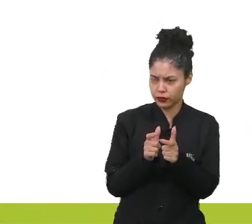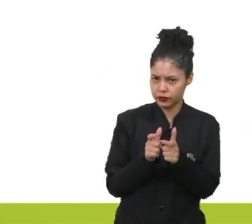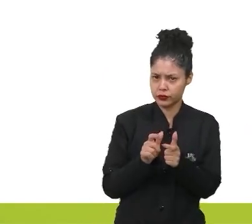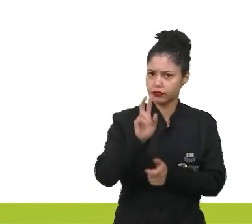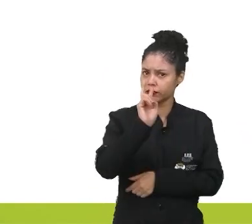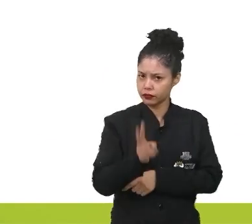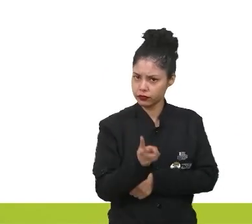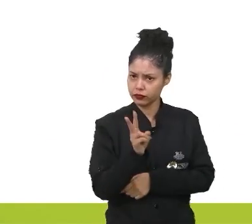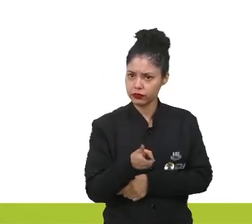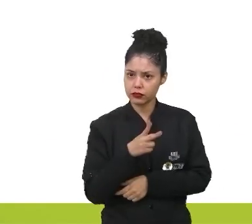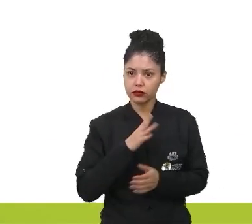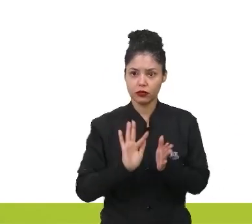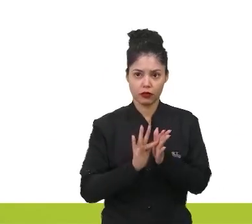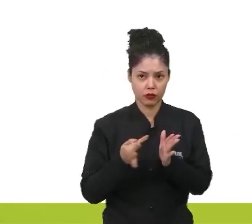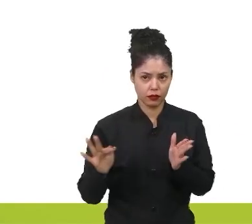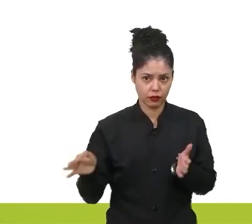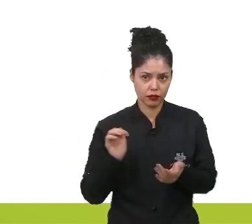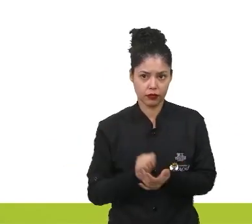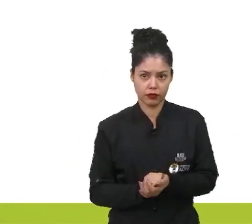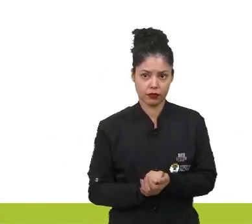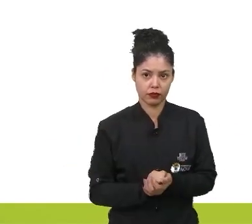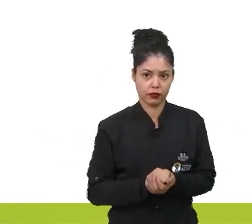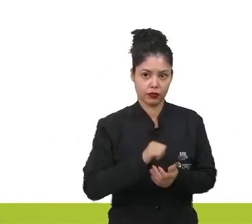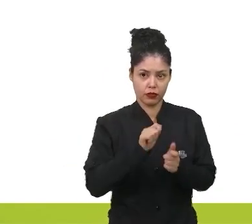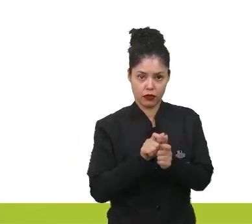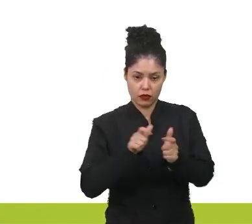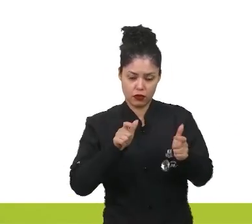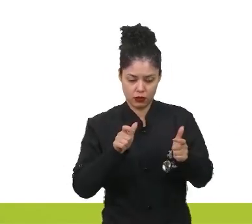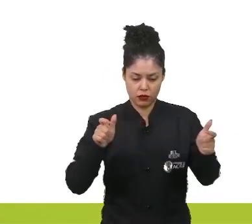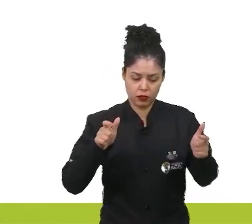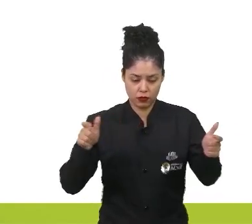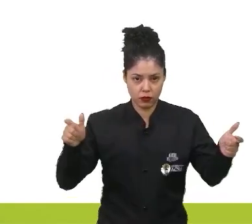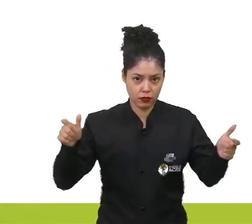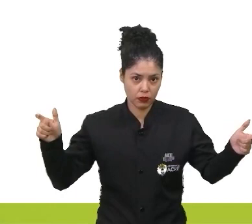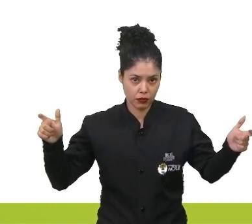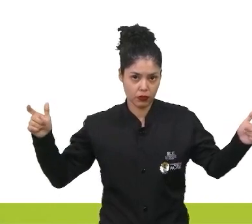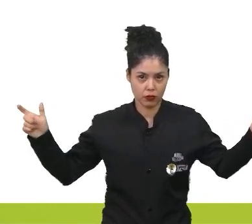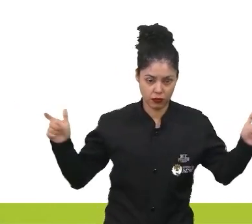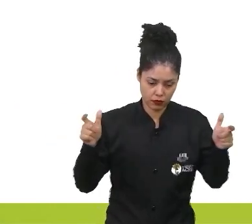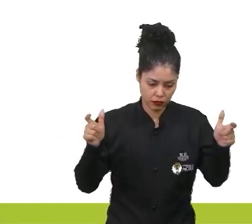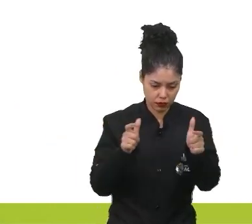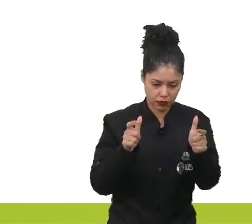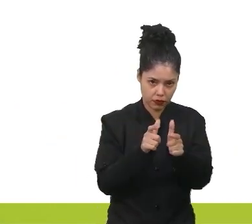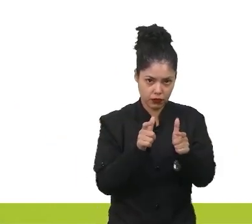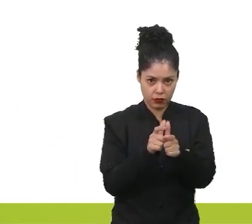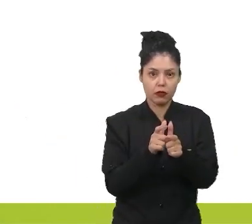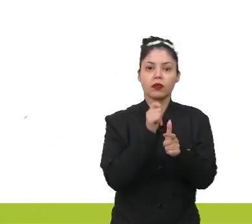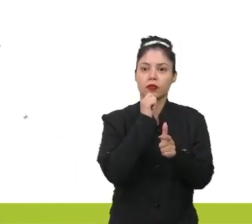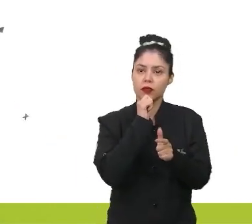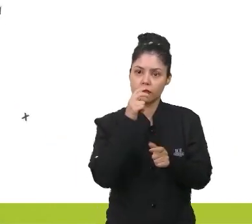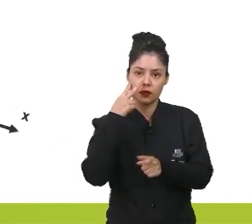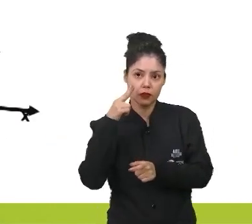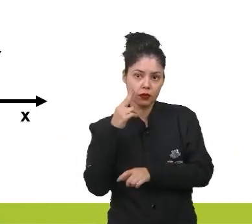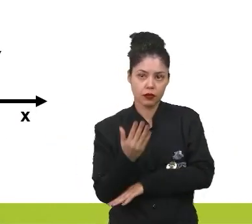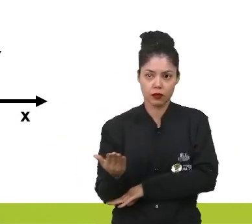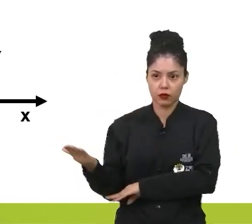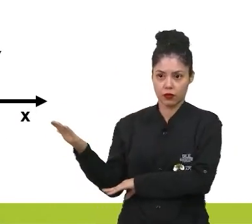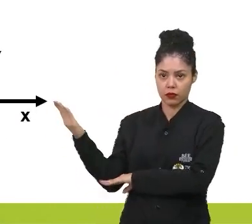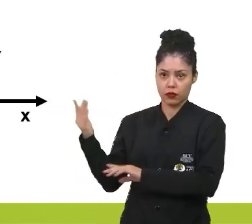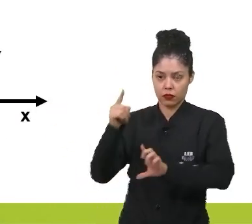toda vez que a função for decrescente, ela é máximo. Olha o gráfico dela aqui